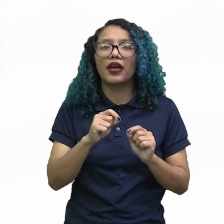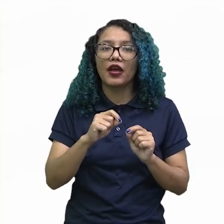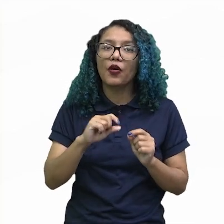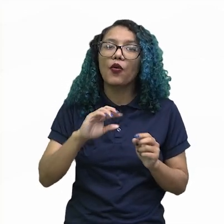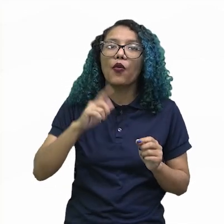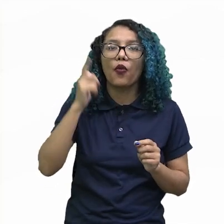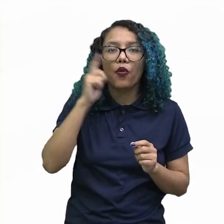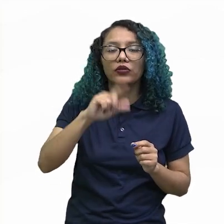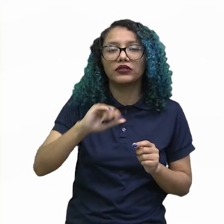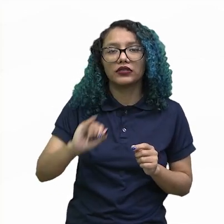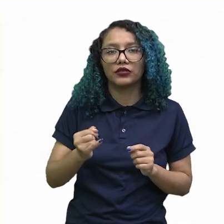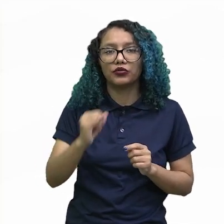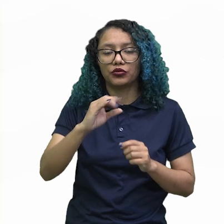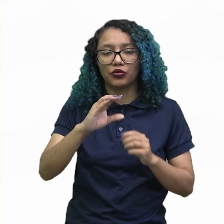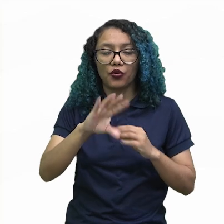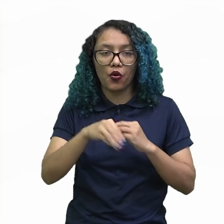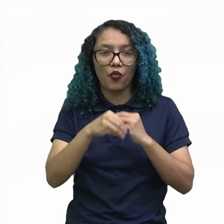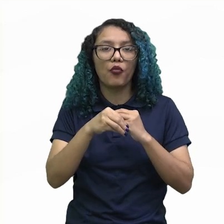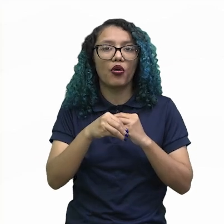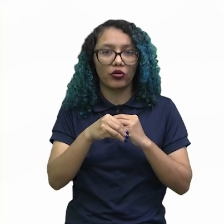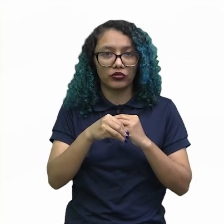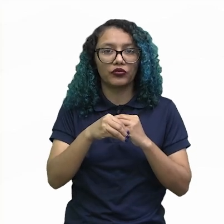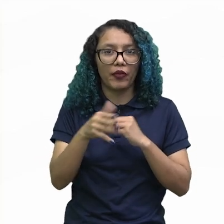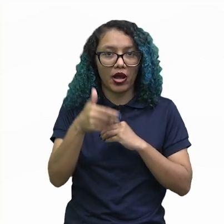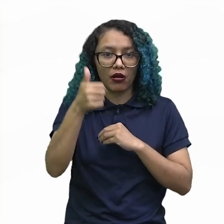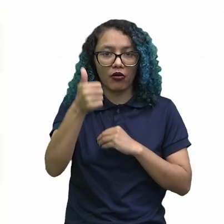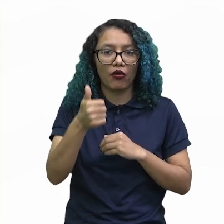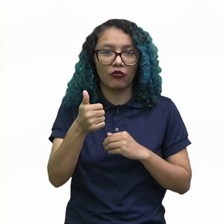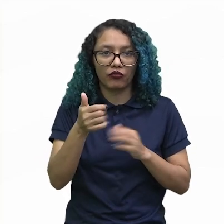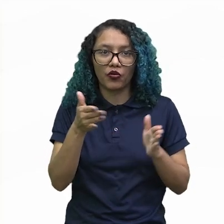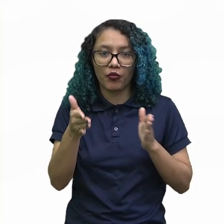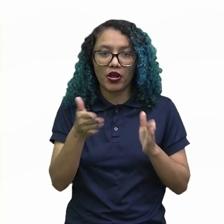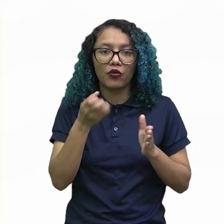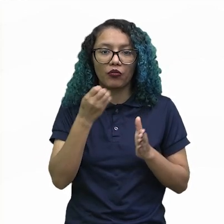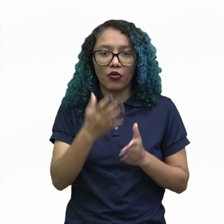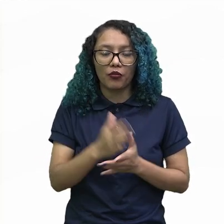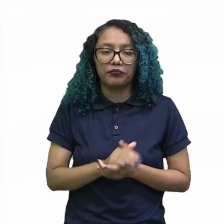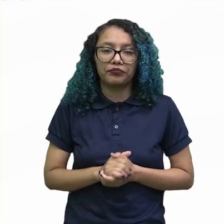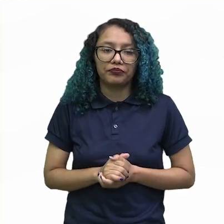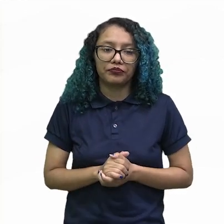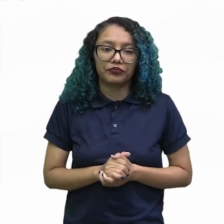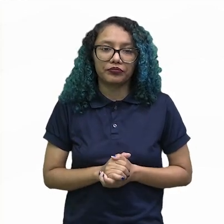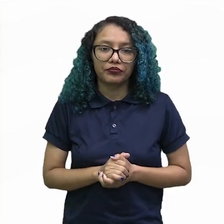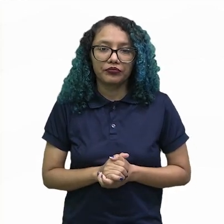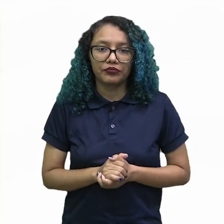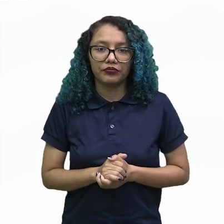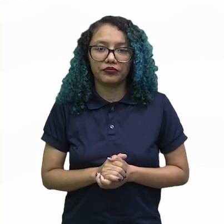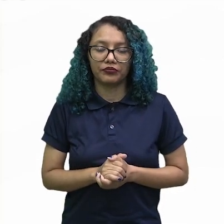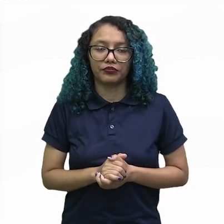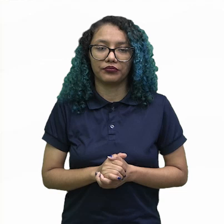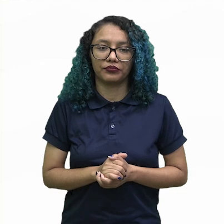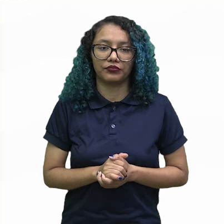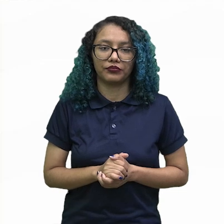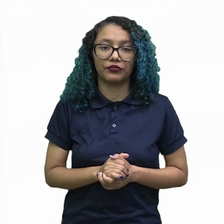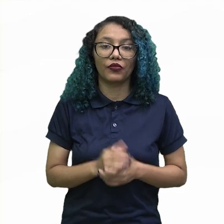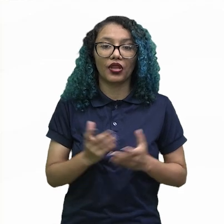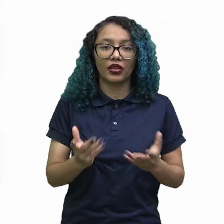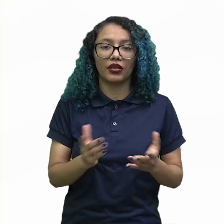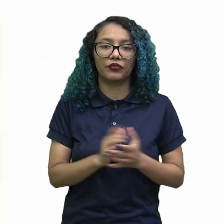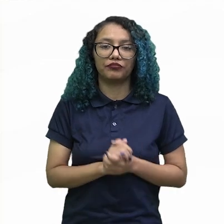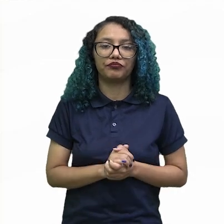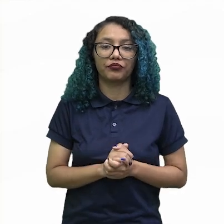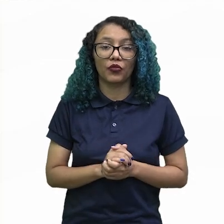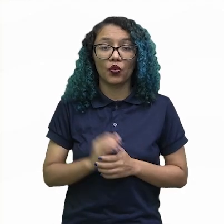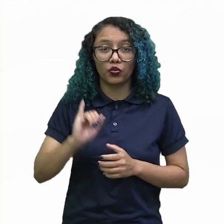num prazo maior, em um longo prazo que a gente está falando aqui, tá legal? Então, a diferença entre